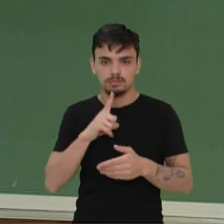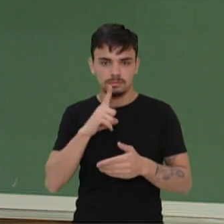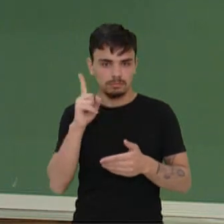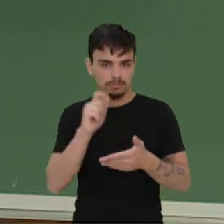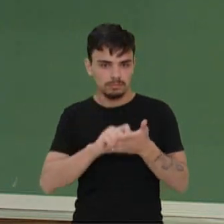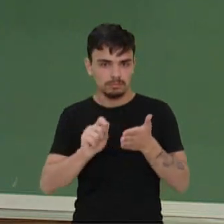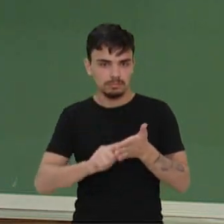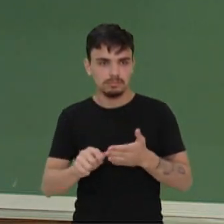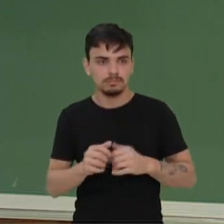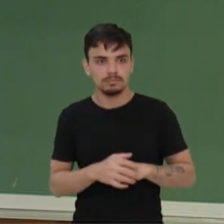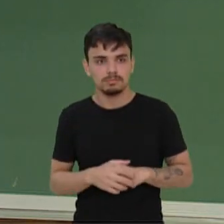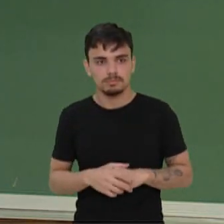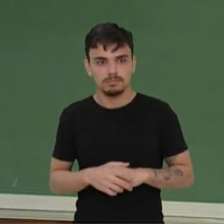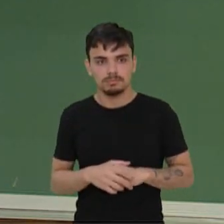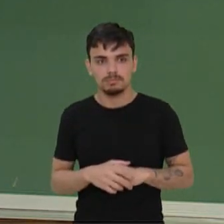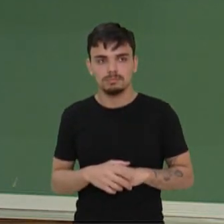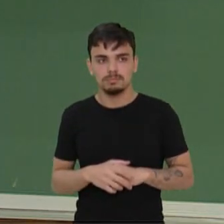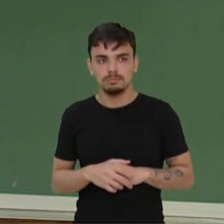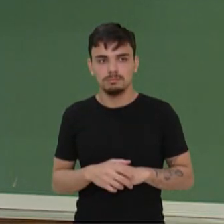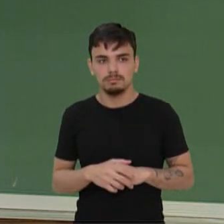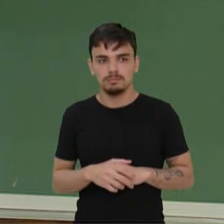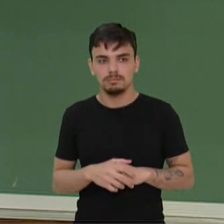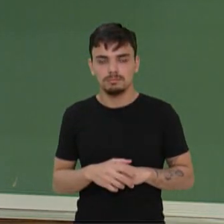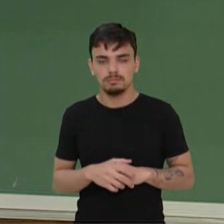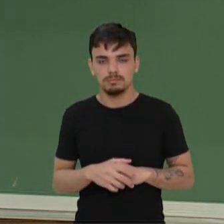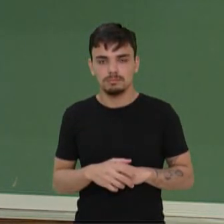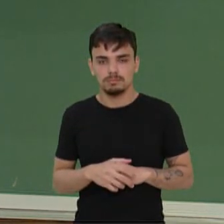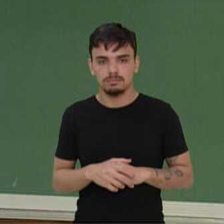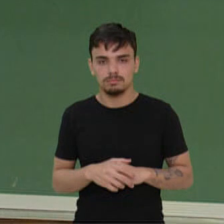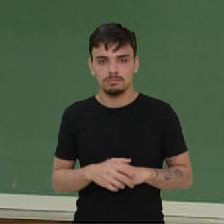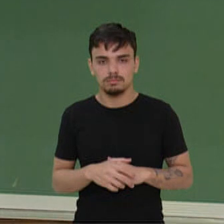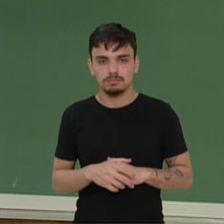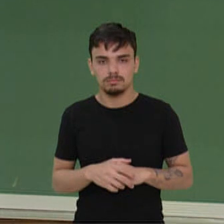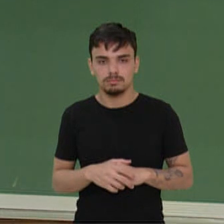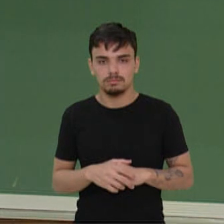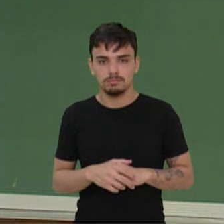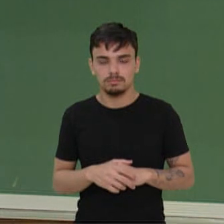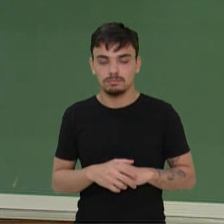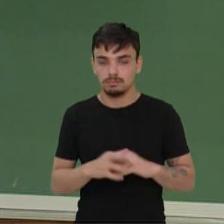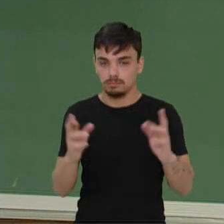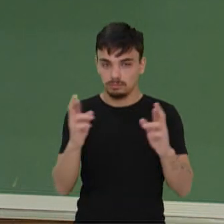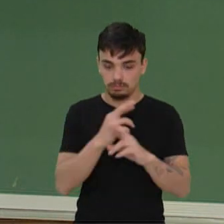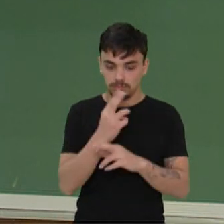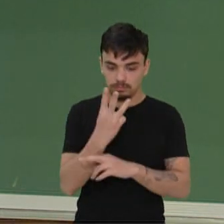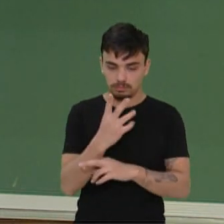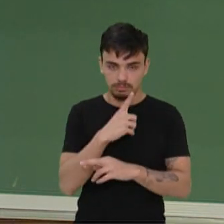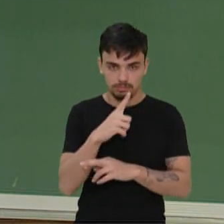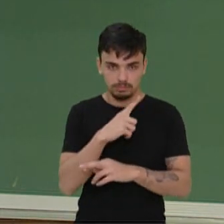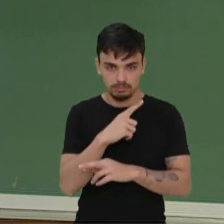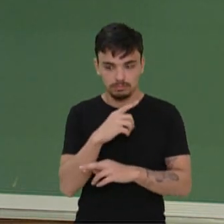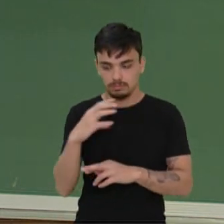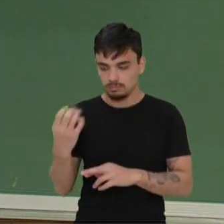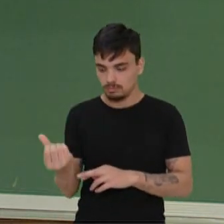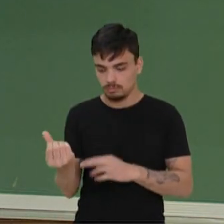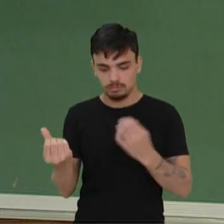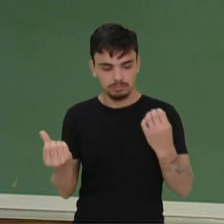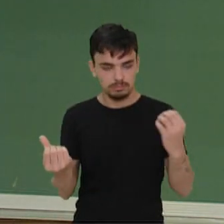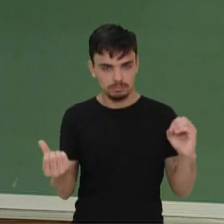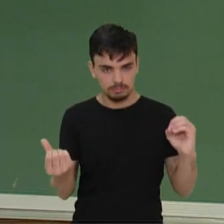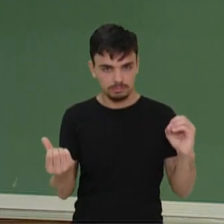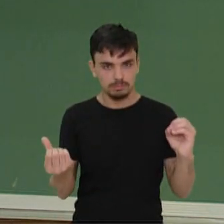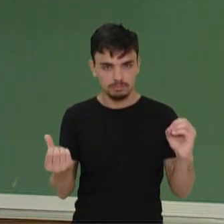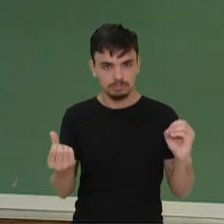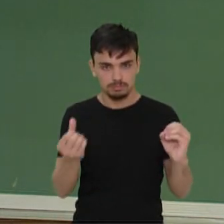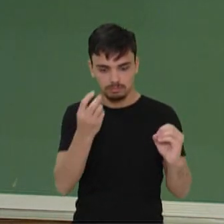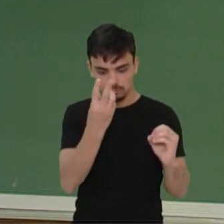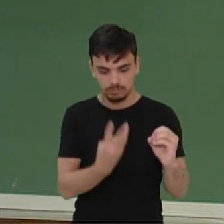tá certo? E está dizendo lá também que o zero é o simétrico do 6, né? Em relação ao 3, beleza? Tá aqui o gráfico para